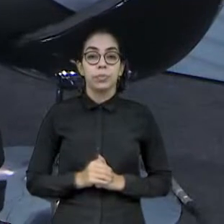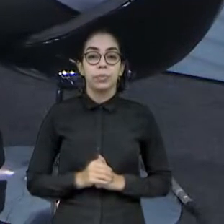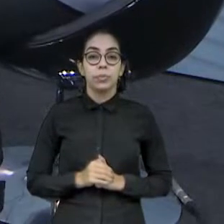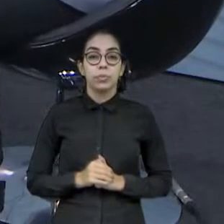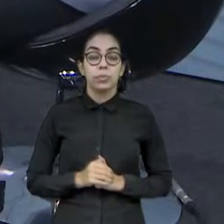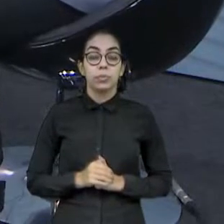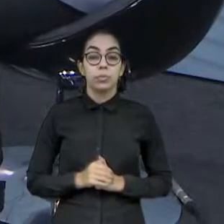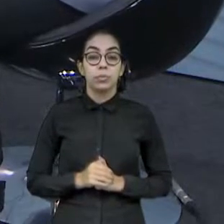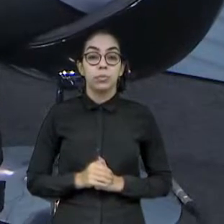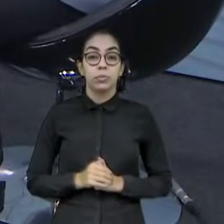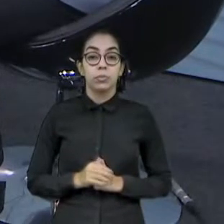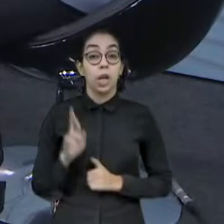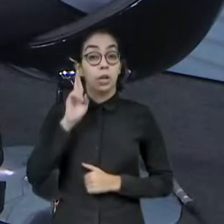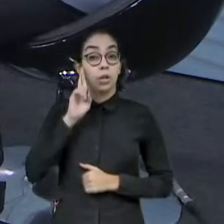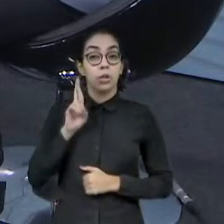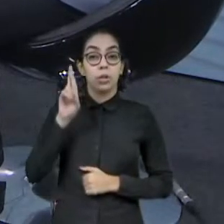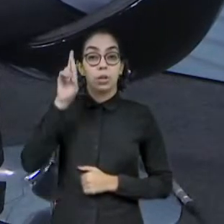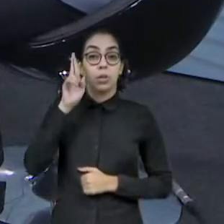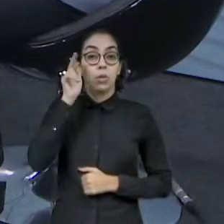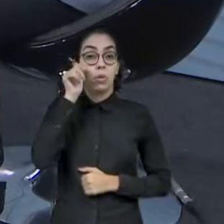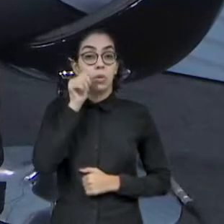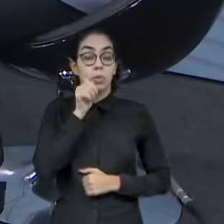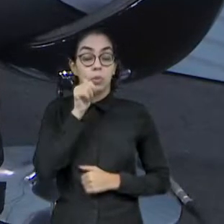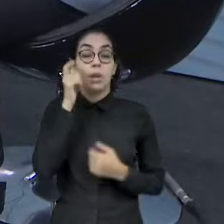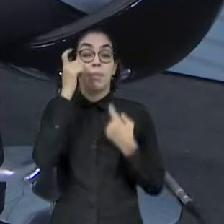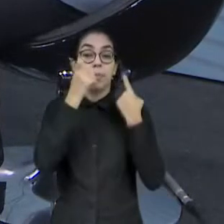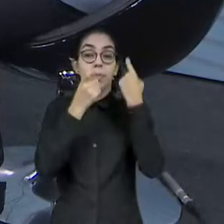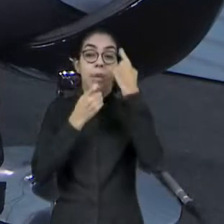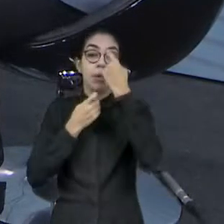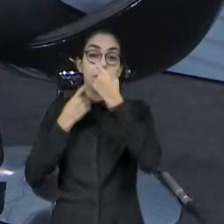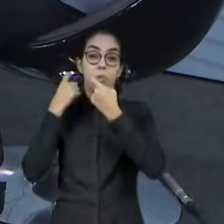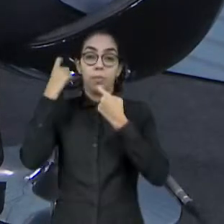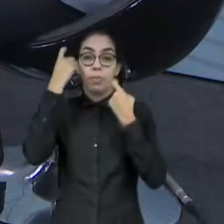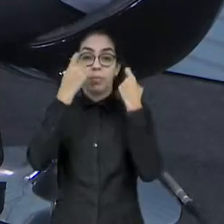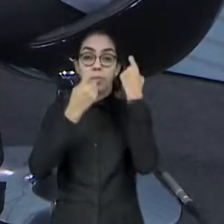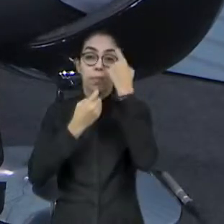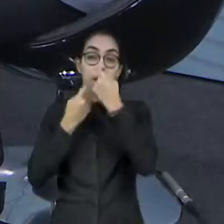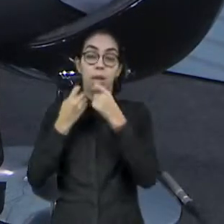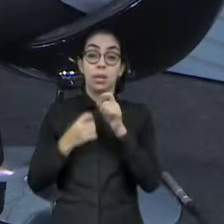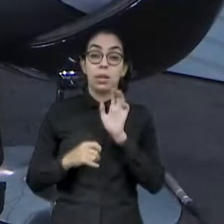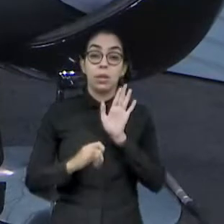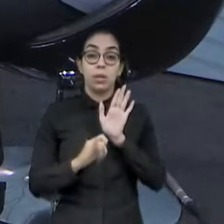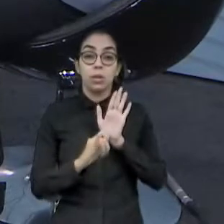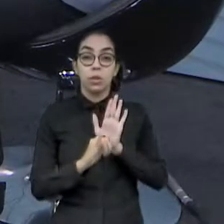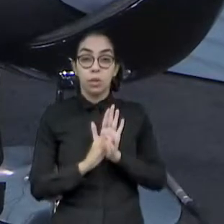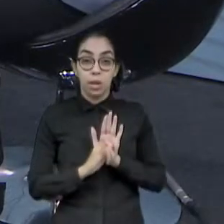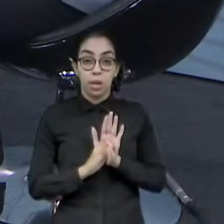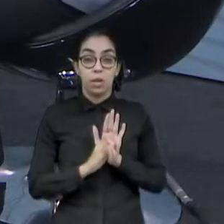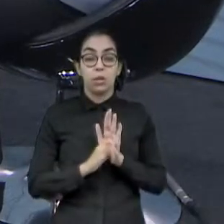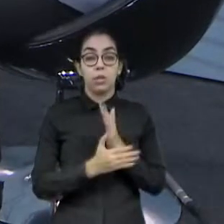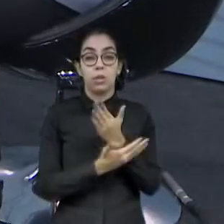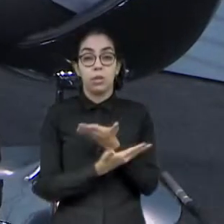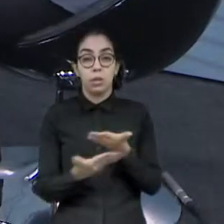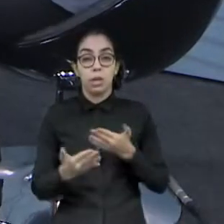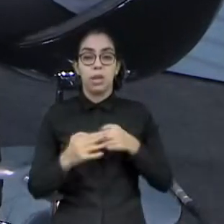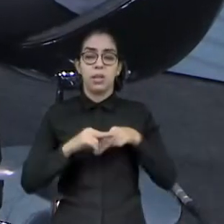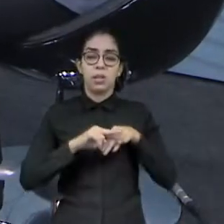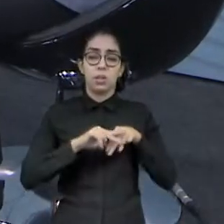diretora, há uma preocupação muito grande na preservação das identidades de gênero. Uhum. Enfim, e de respeito. Né?